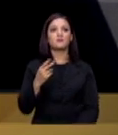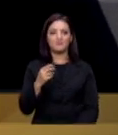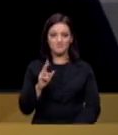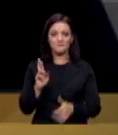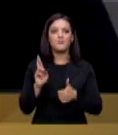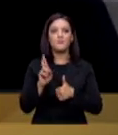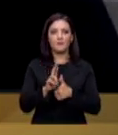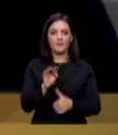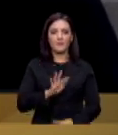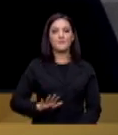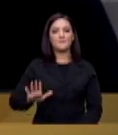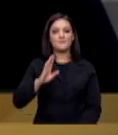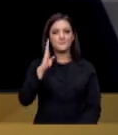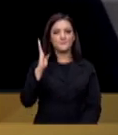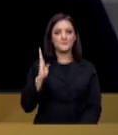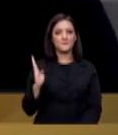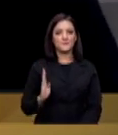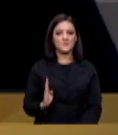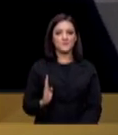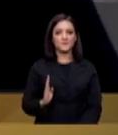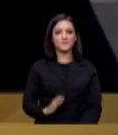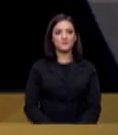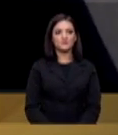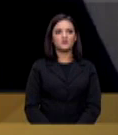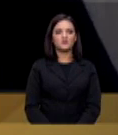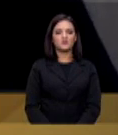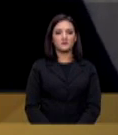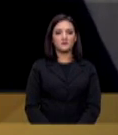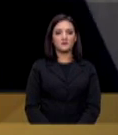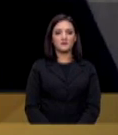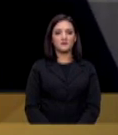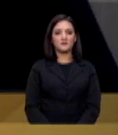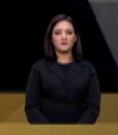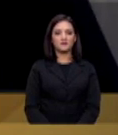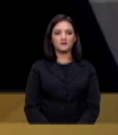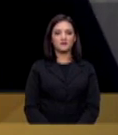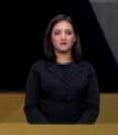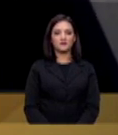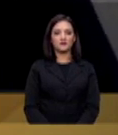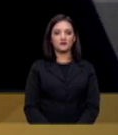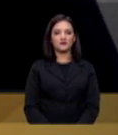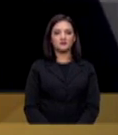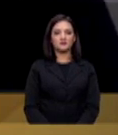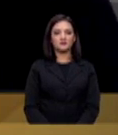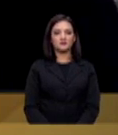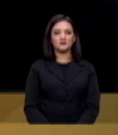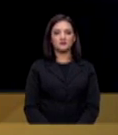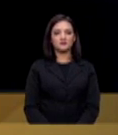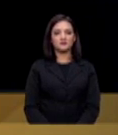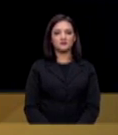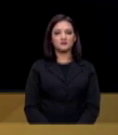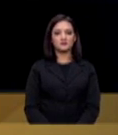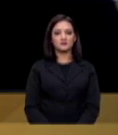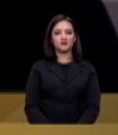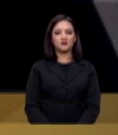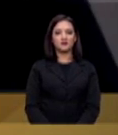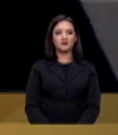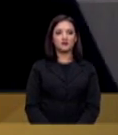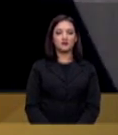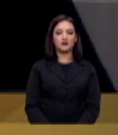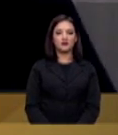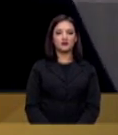República. Senhor presidente, temos, a partir do relator e